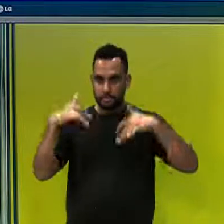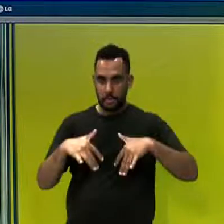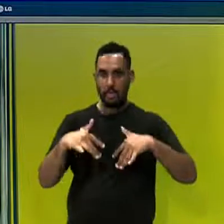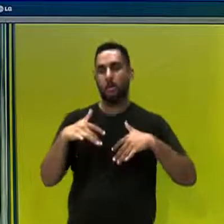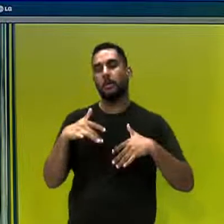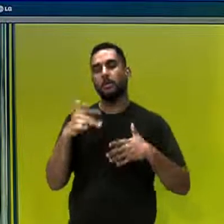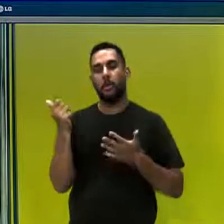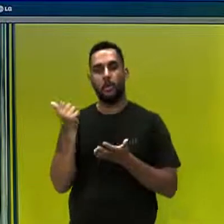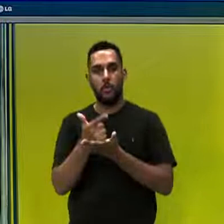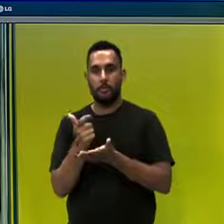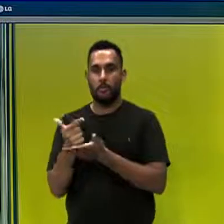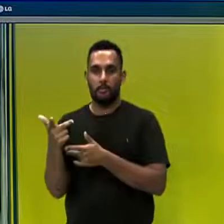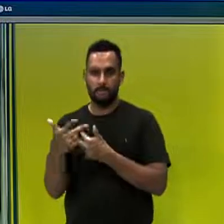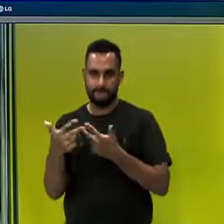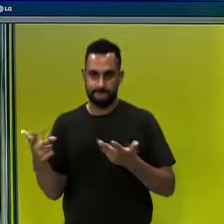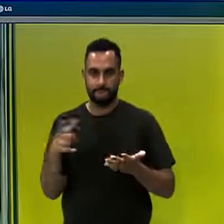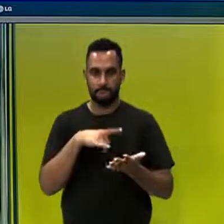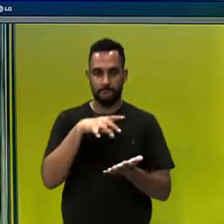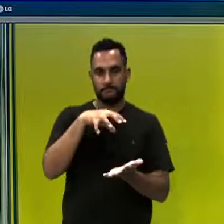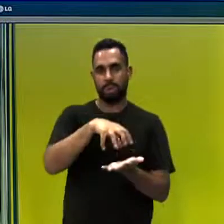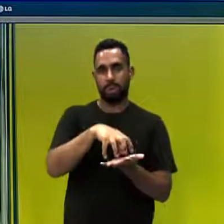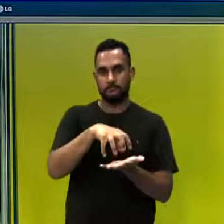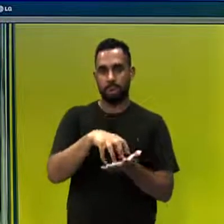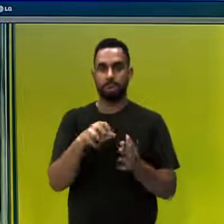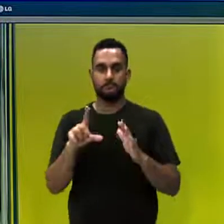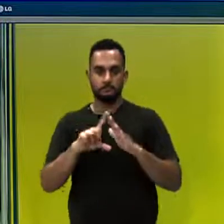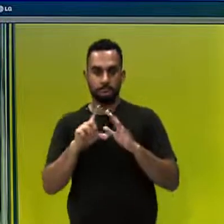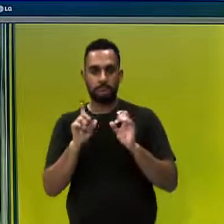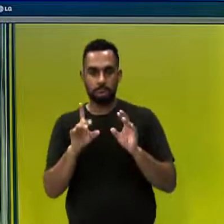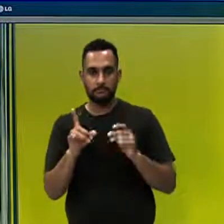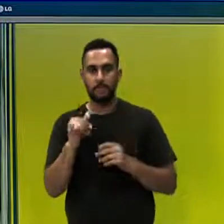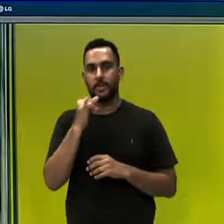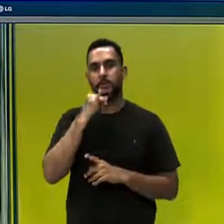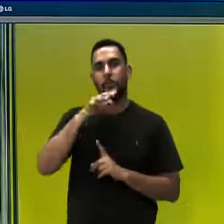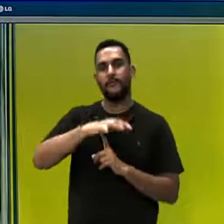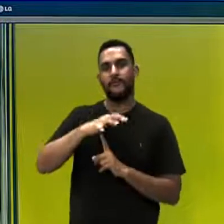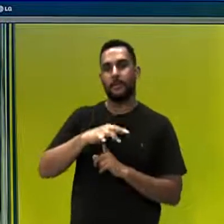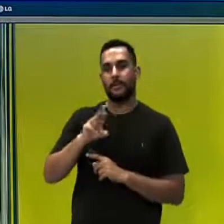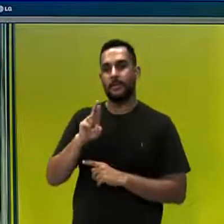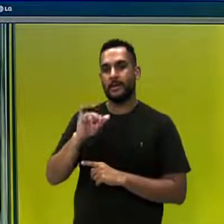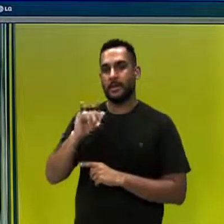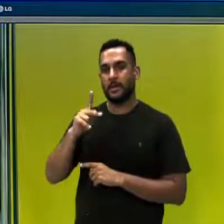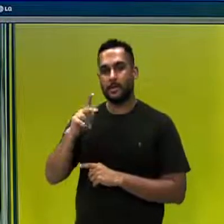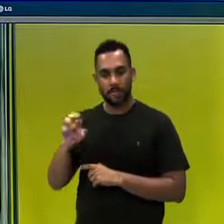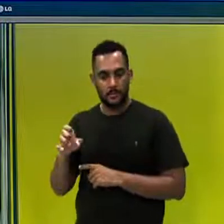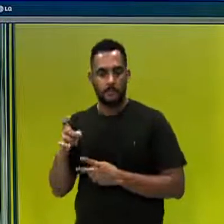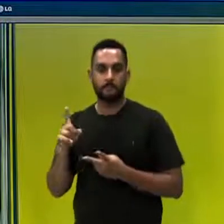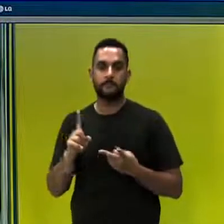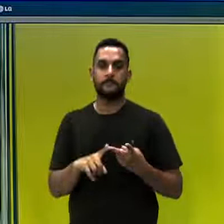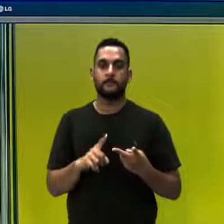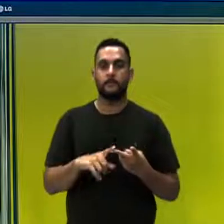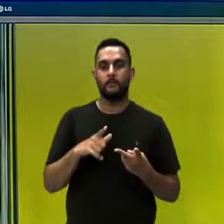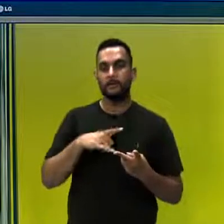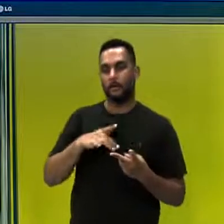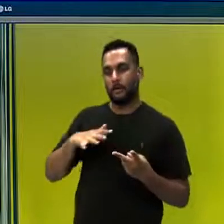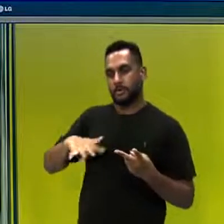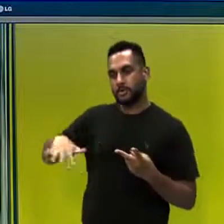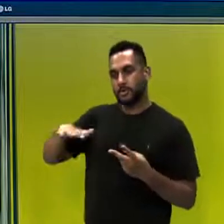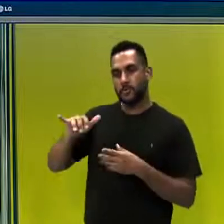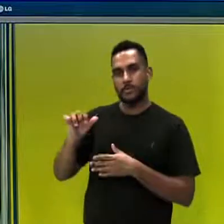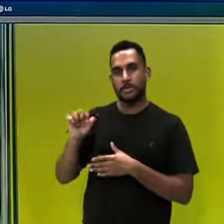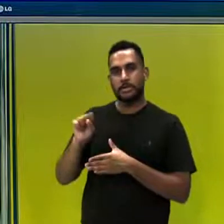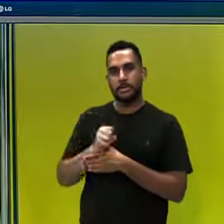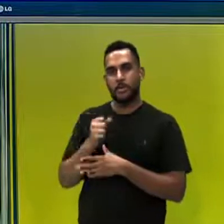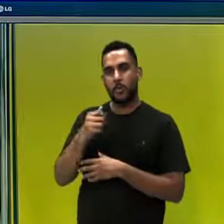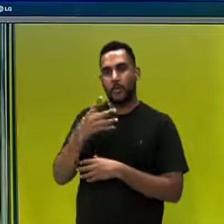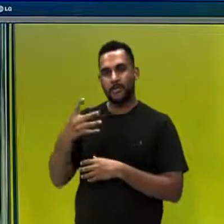estado, por conta desse polo comercial. Como a gente pode citar a Feira Hippie, a gente pode citar a região da 44, né, próximo